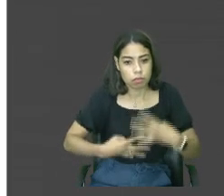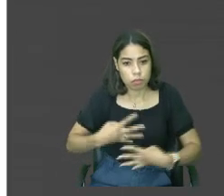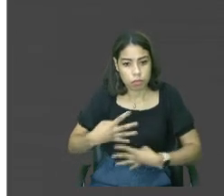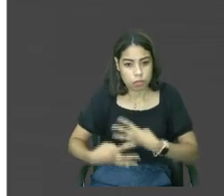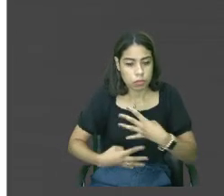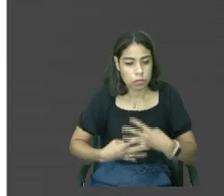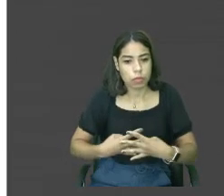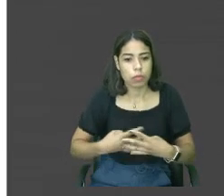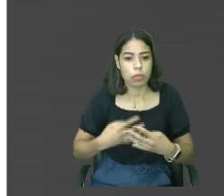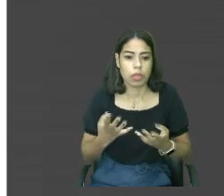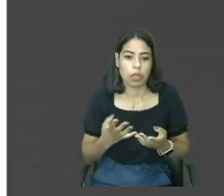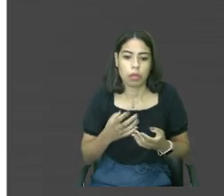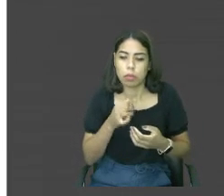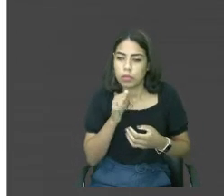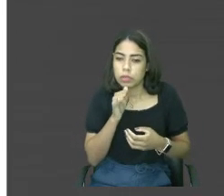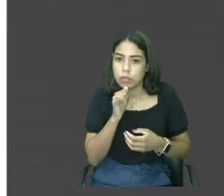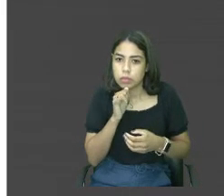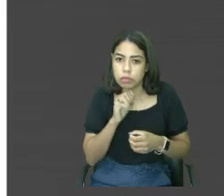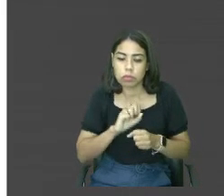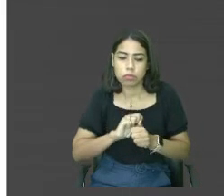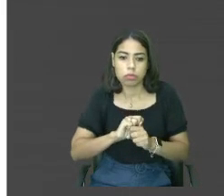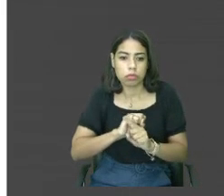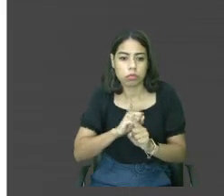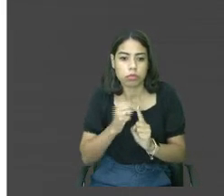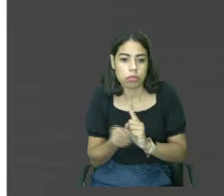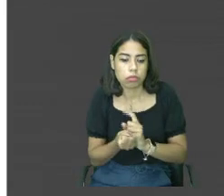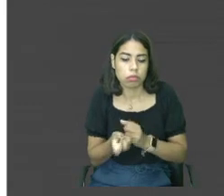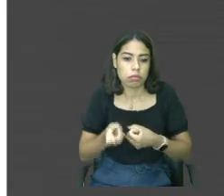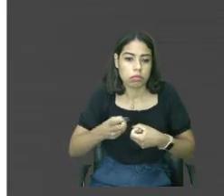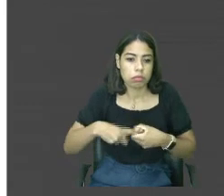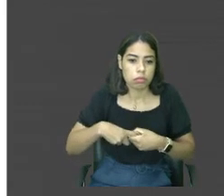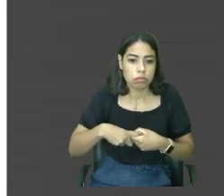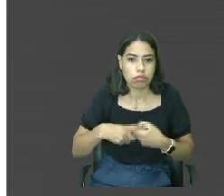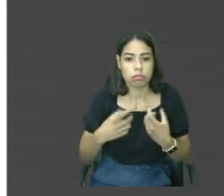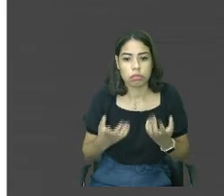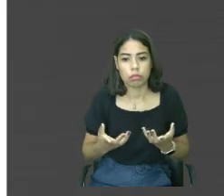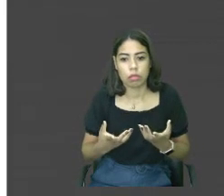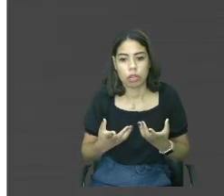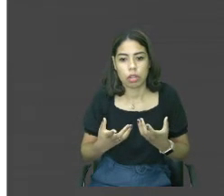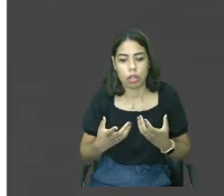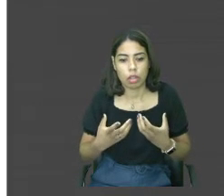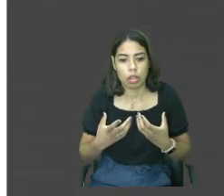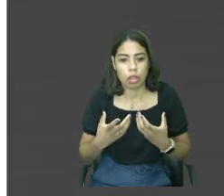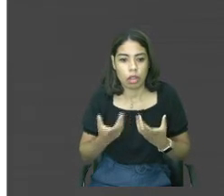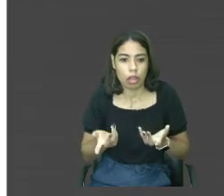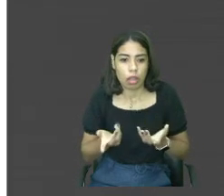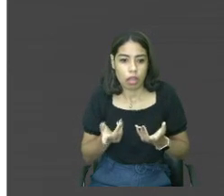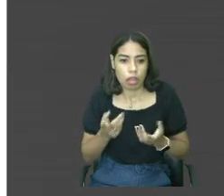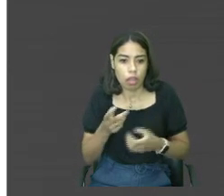reabilitação social, né, algumas ações que foram retomadas,